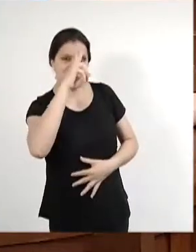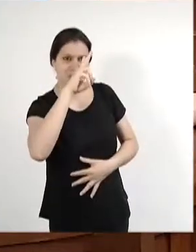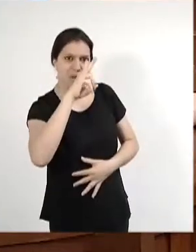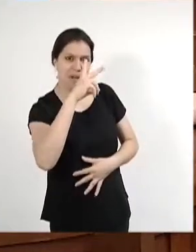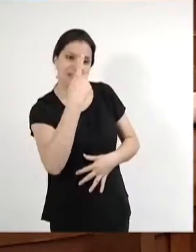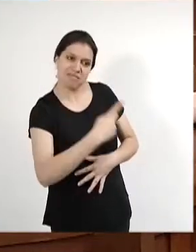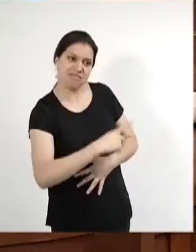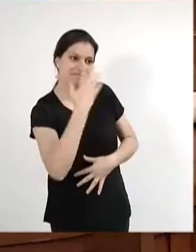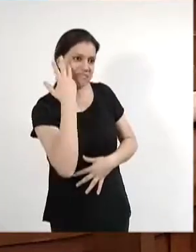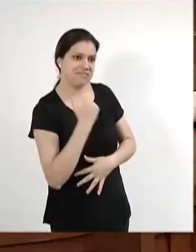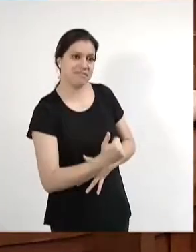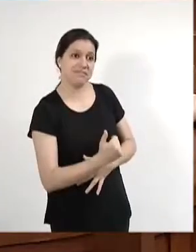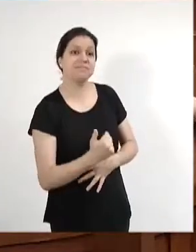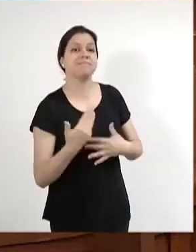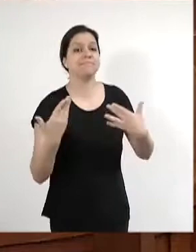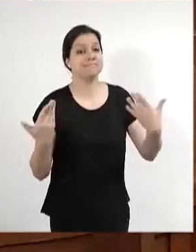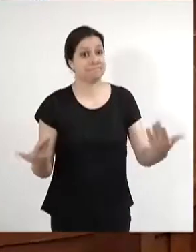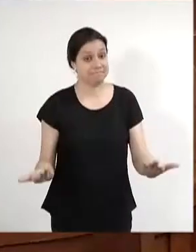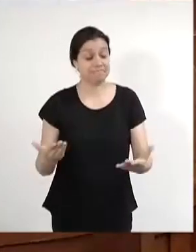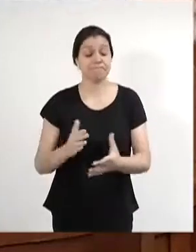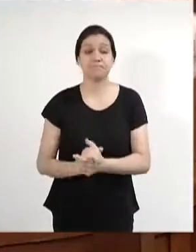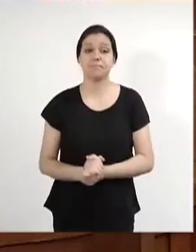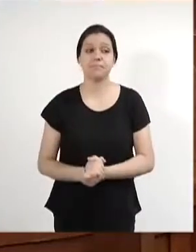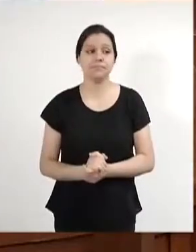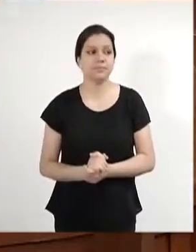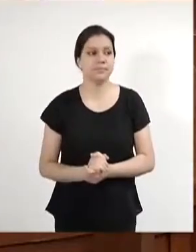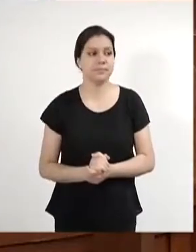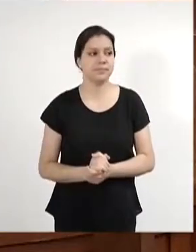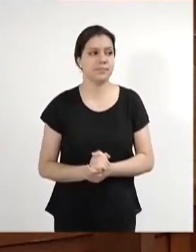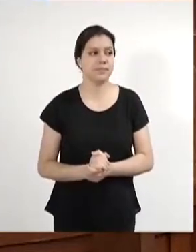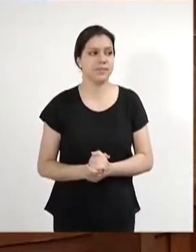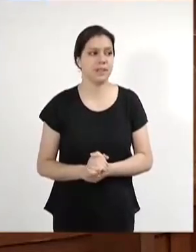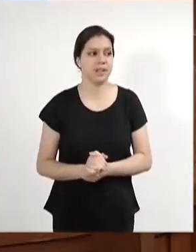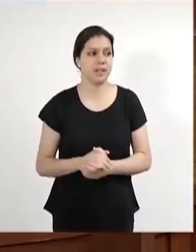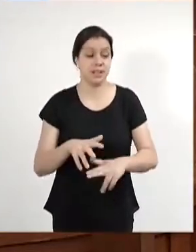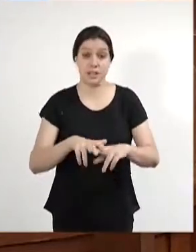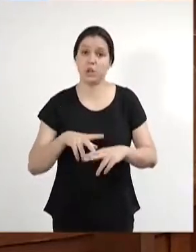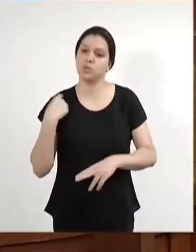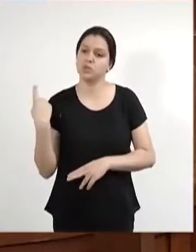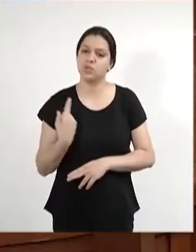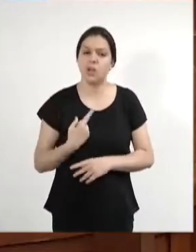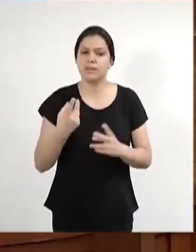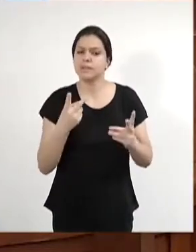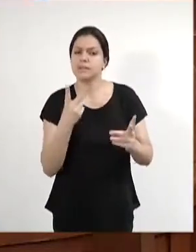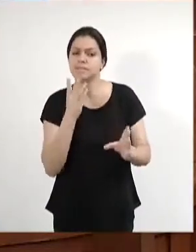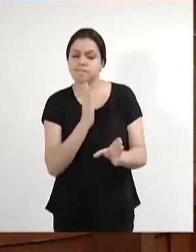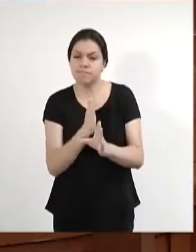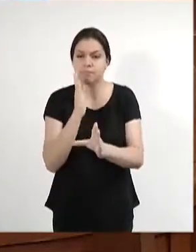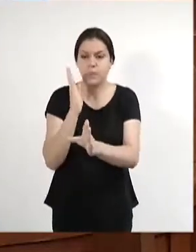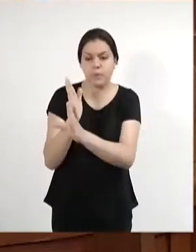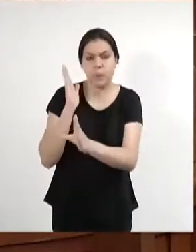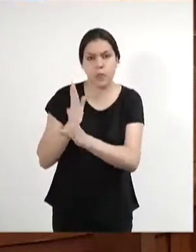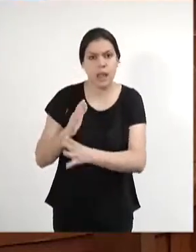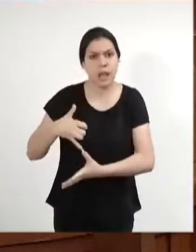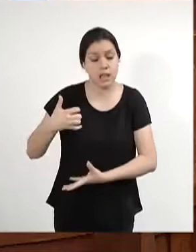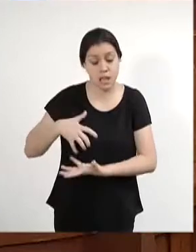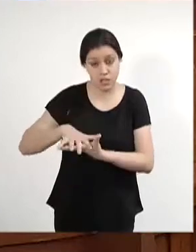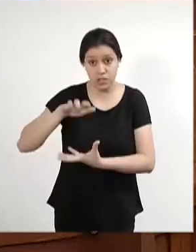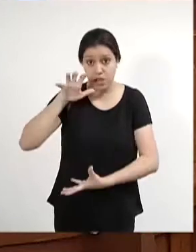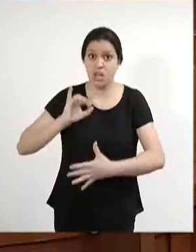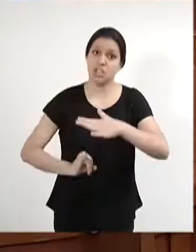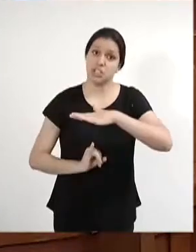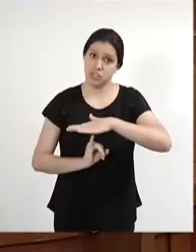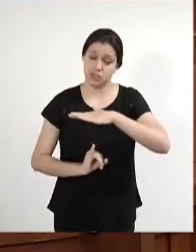identificar idosos nos centros de convivência, em instituições e até mesmo